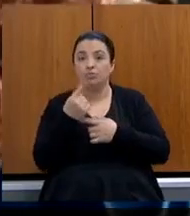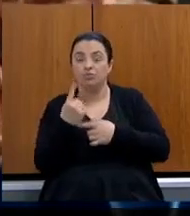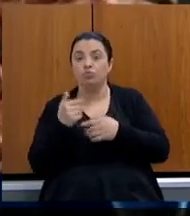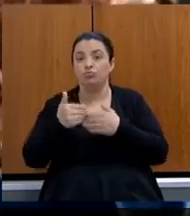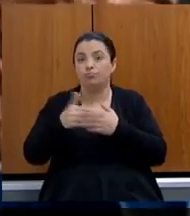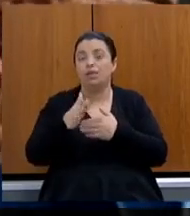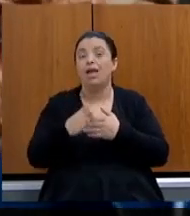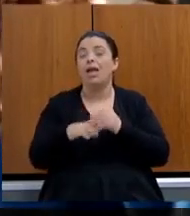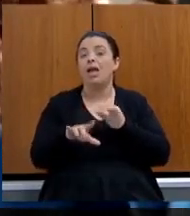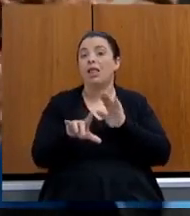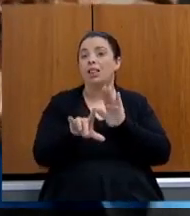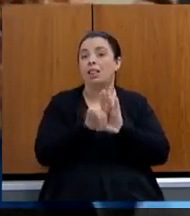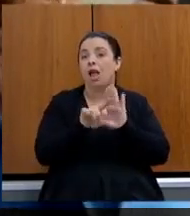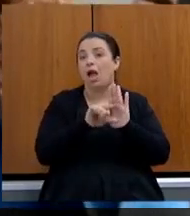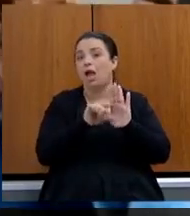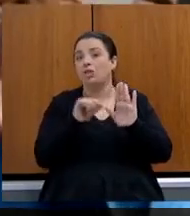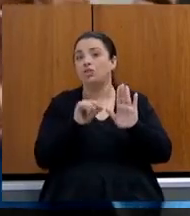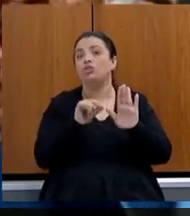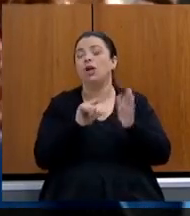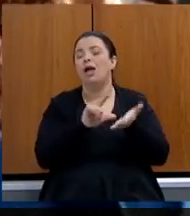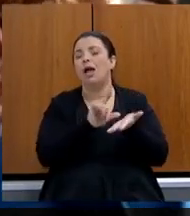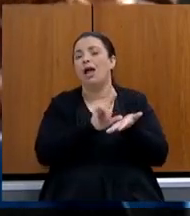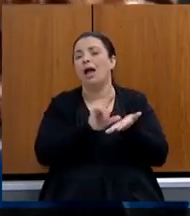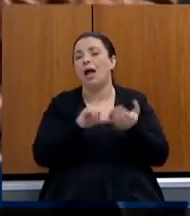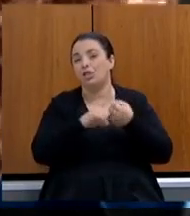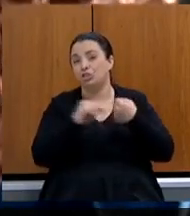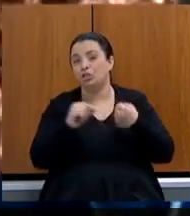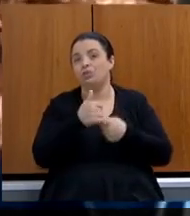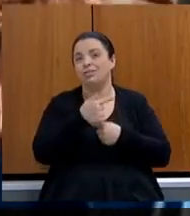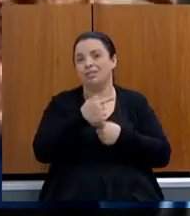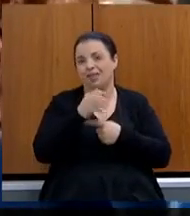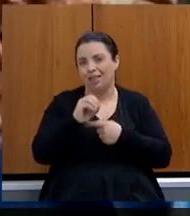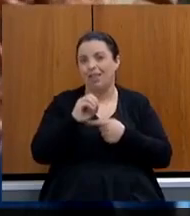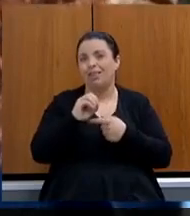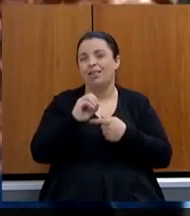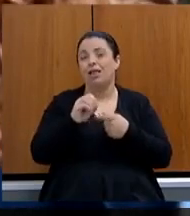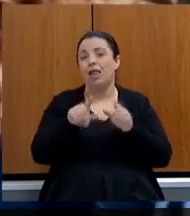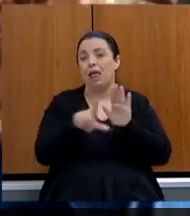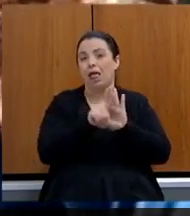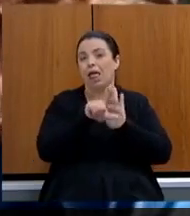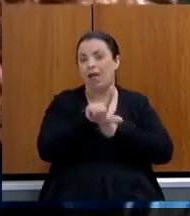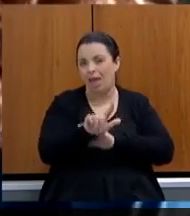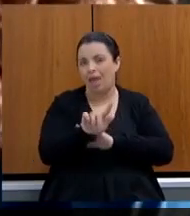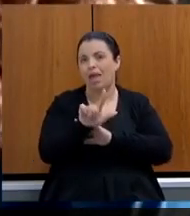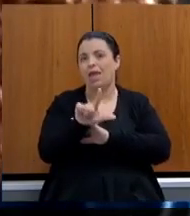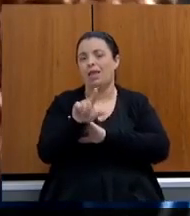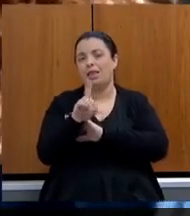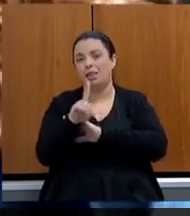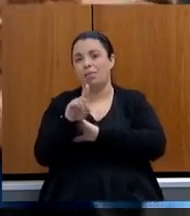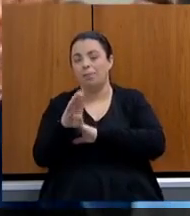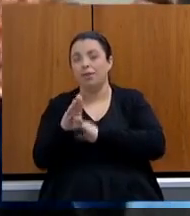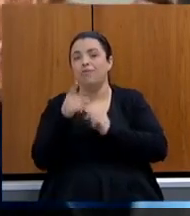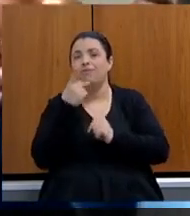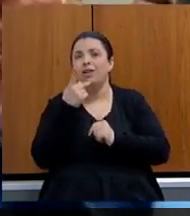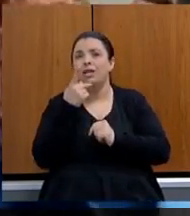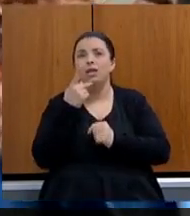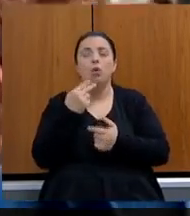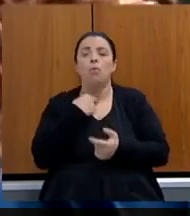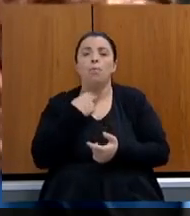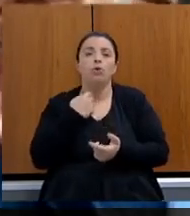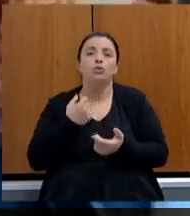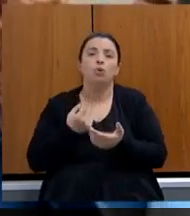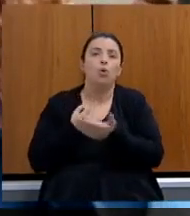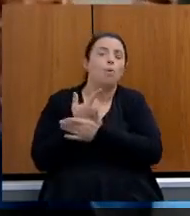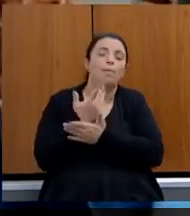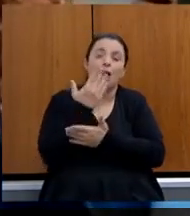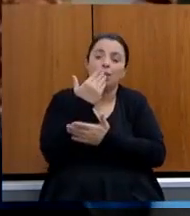um artigo 70 da LDB esse novo regramento jurídico fala que não pode comprar alimentação para os alunos Então como a gente